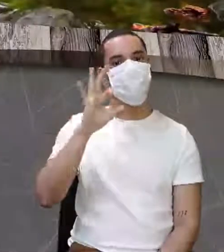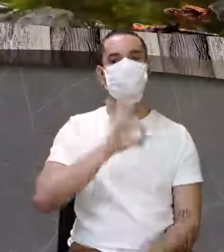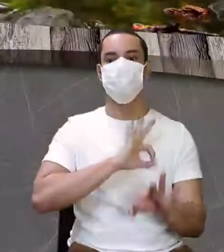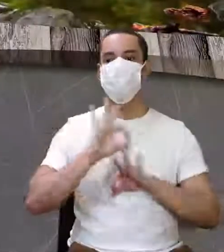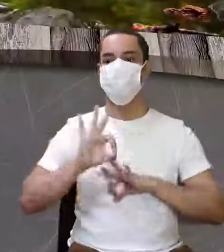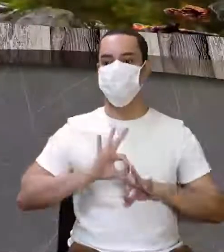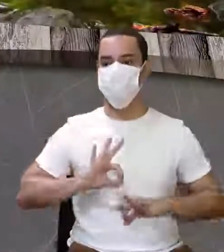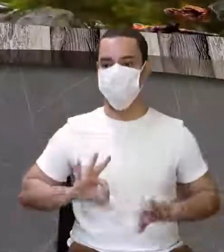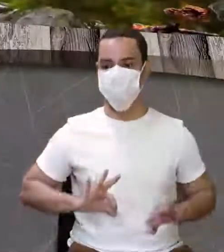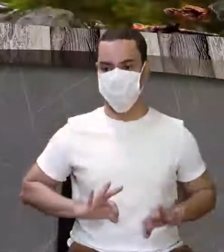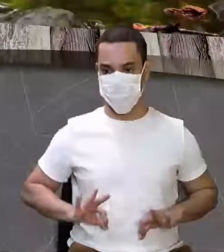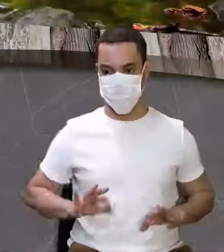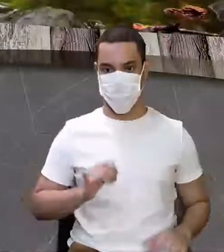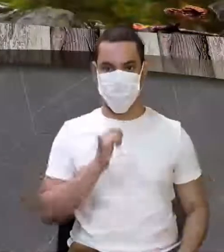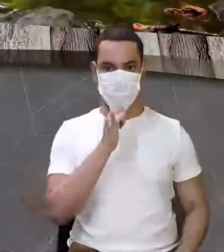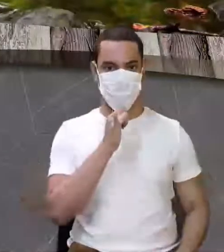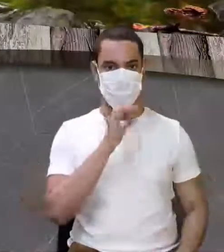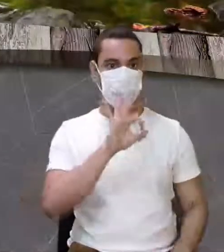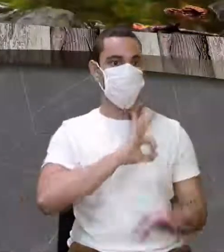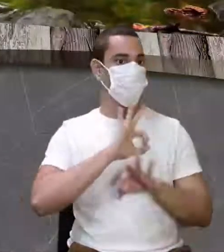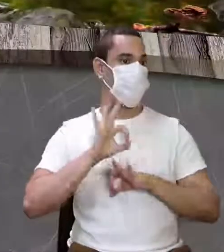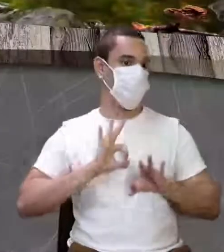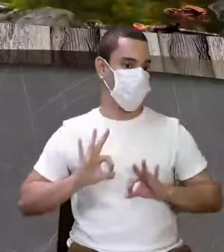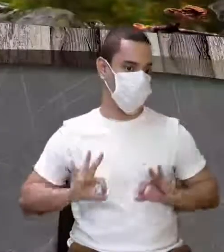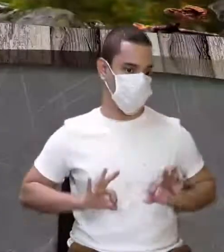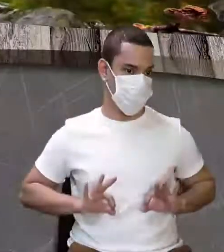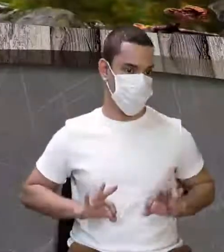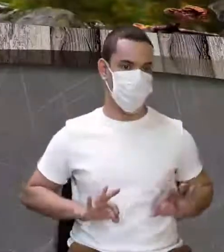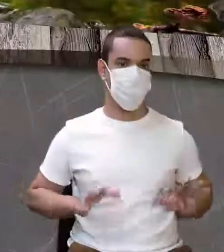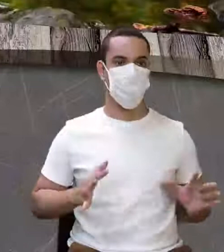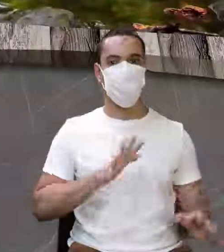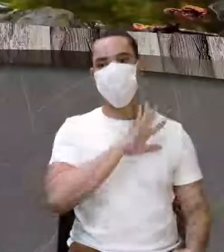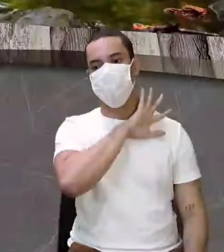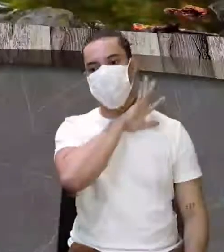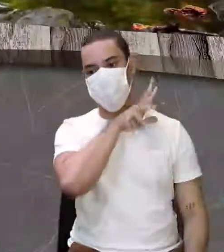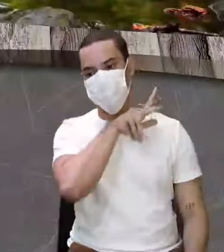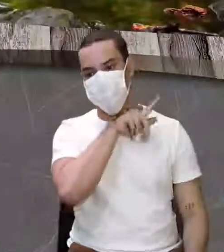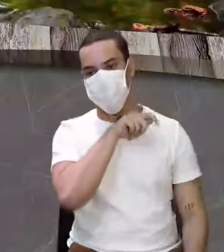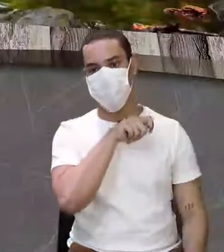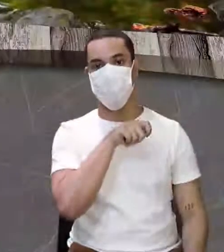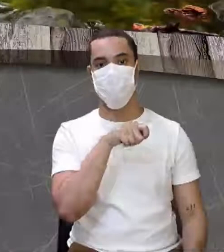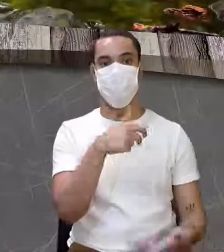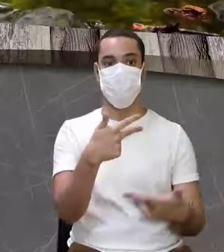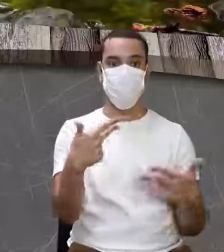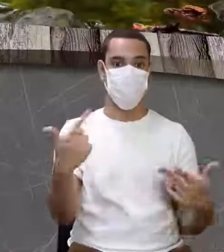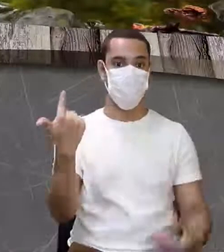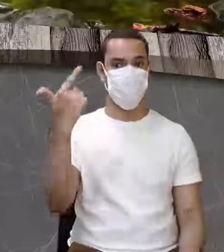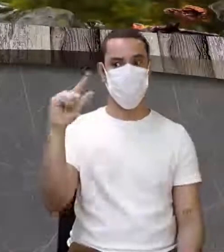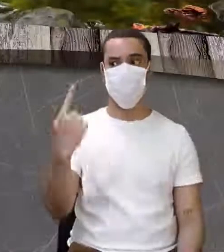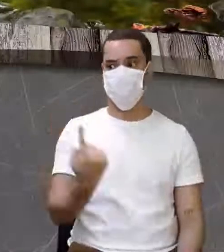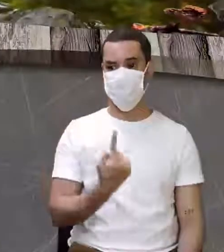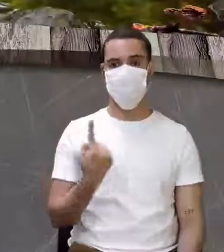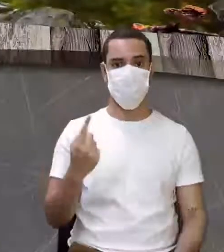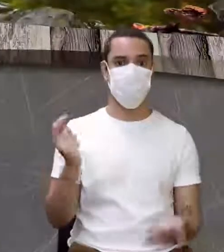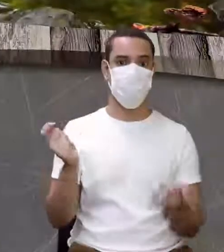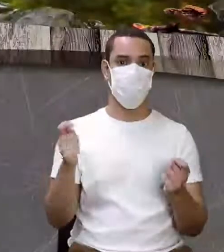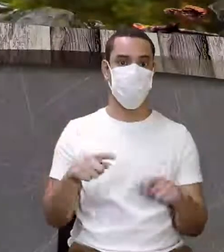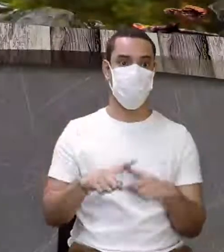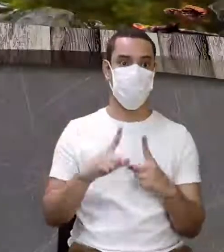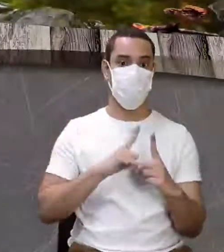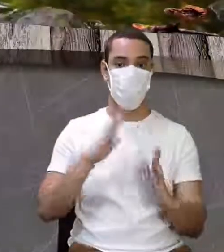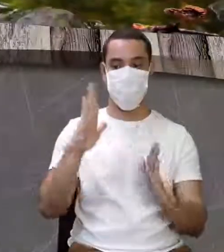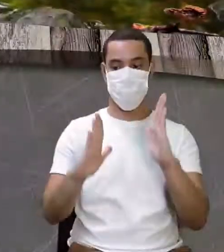né? Existem outros animais também que têm esse hábito de andarem sozinhos. Mas eles vão chegar ao